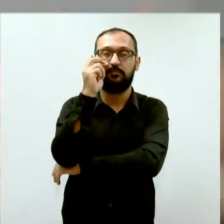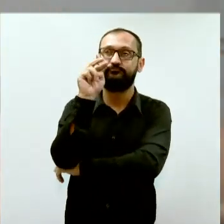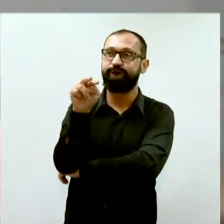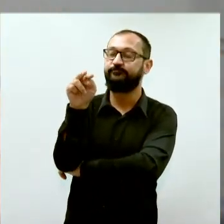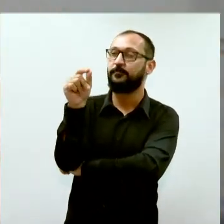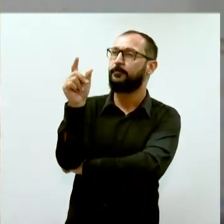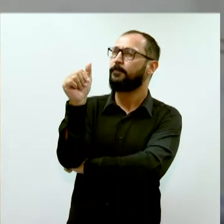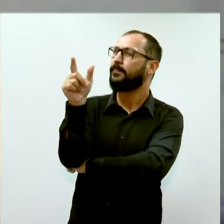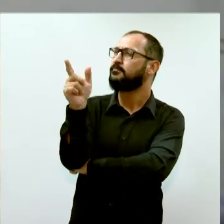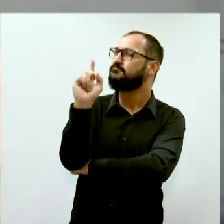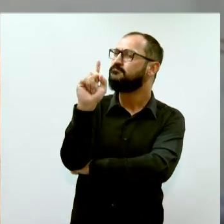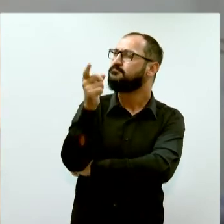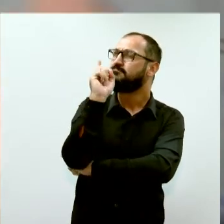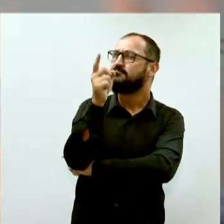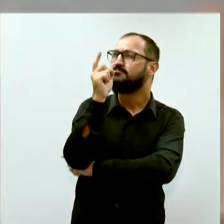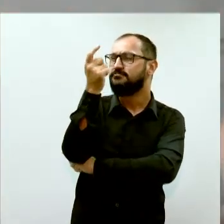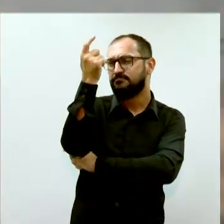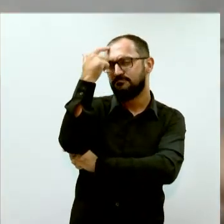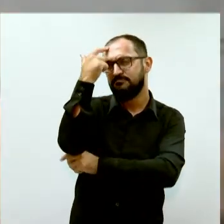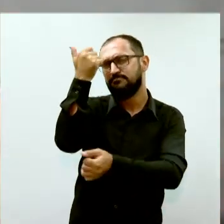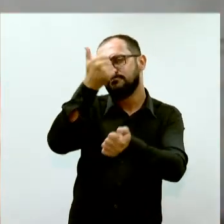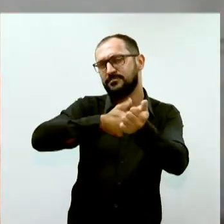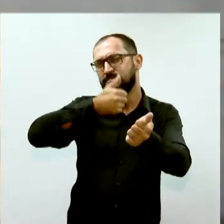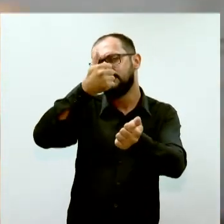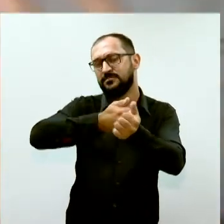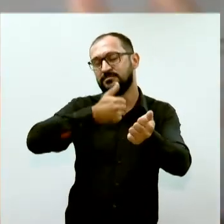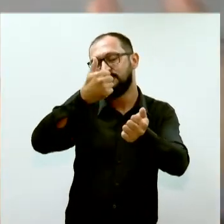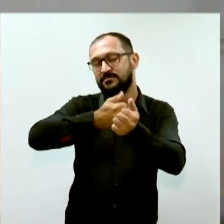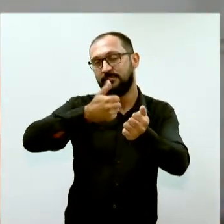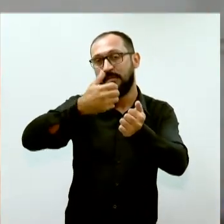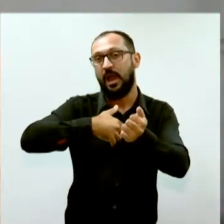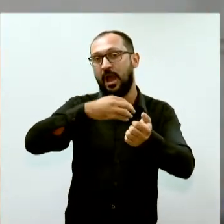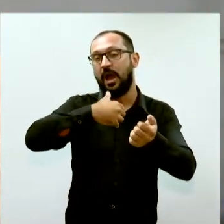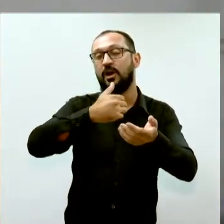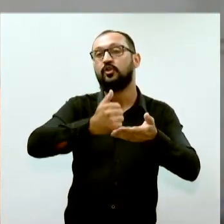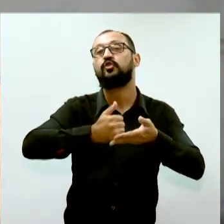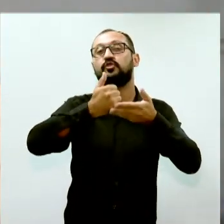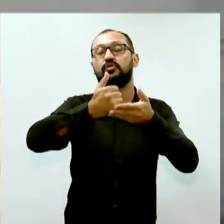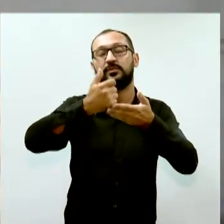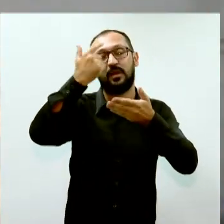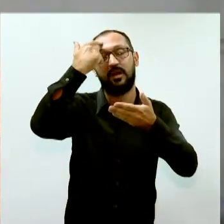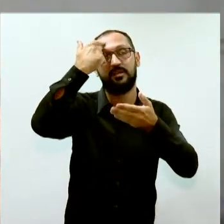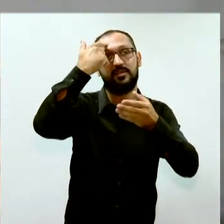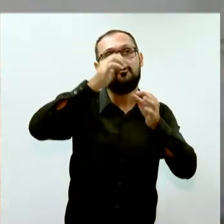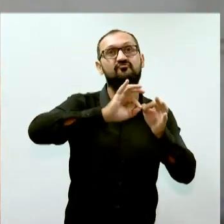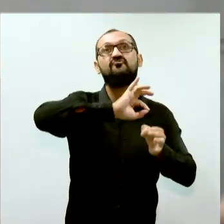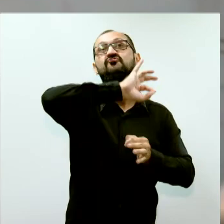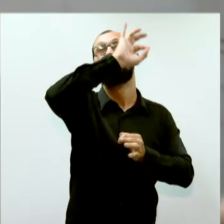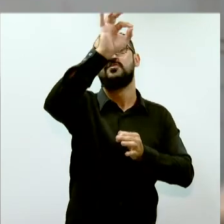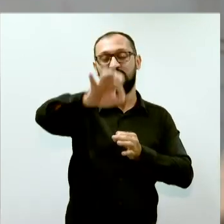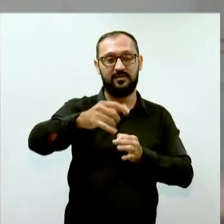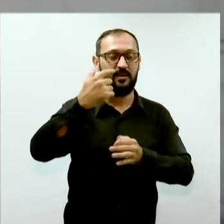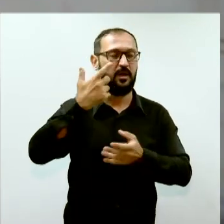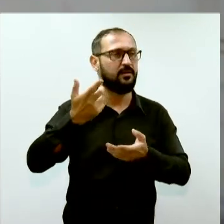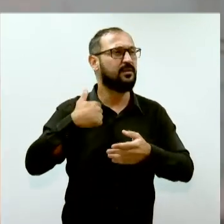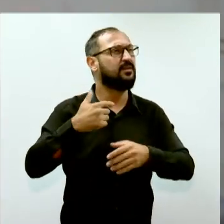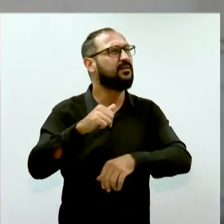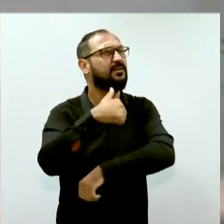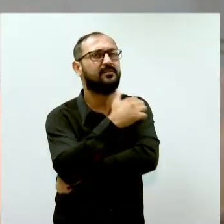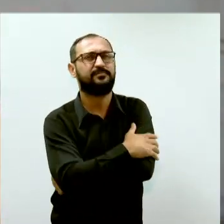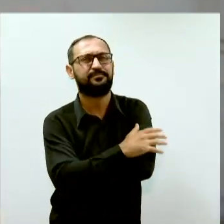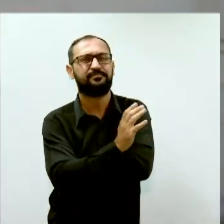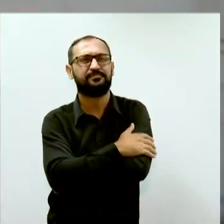você pensar coisas muito diferentes e te levar para muito longe. Então, Com no meio da certeza. pandemia, olhando